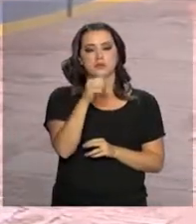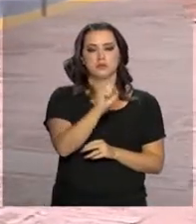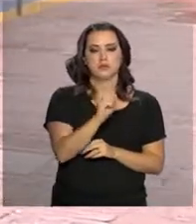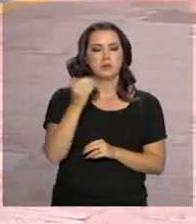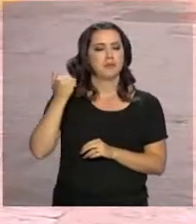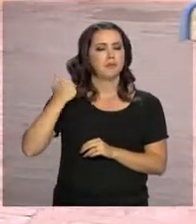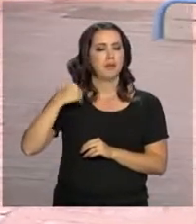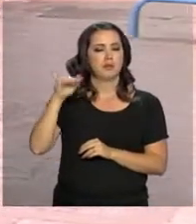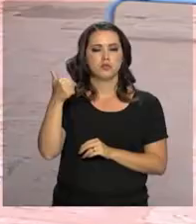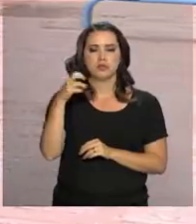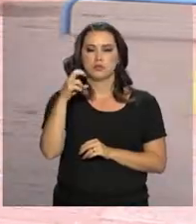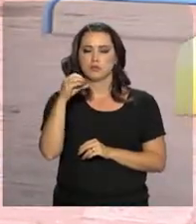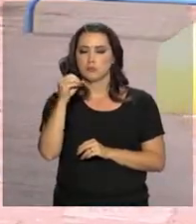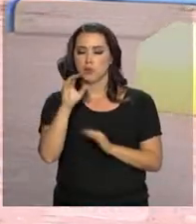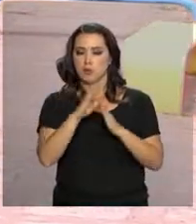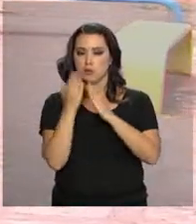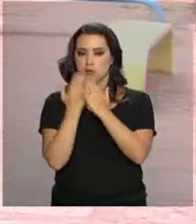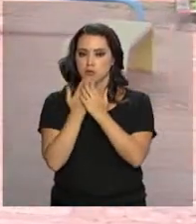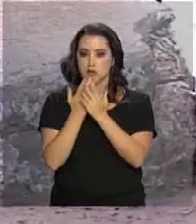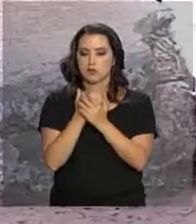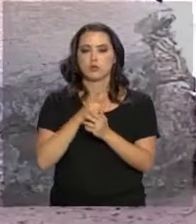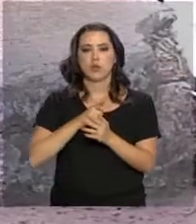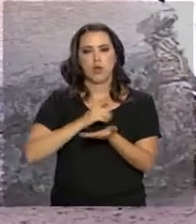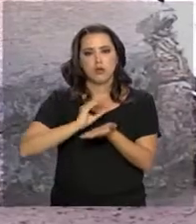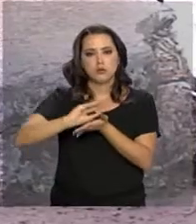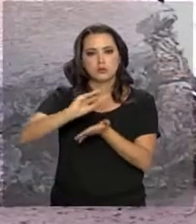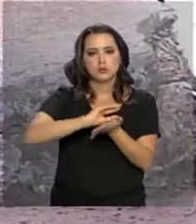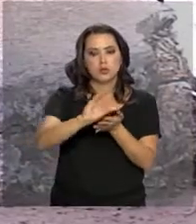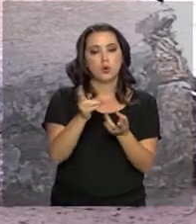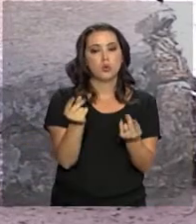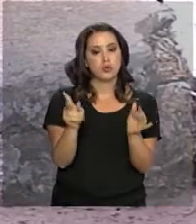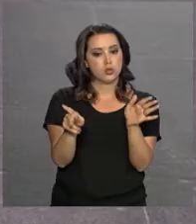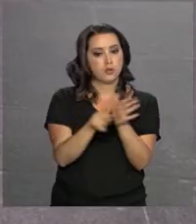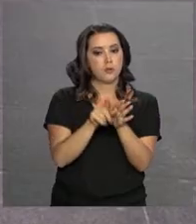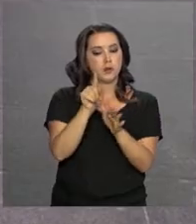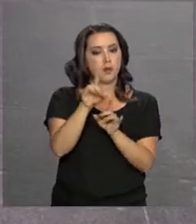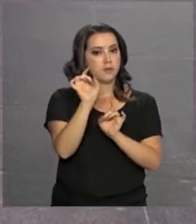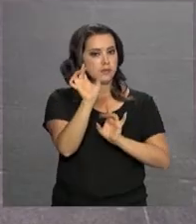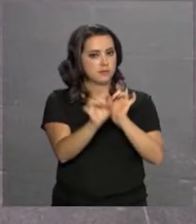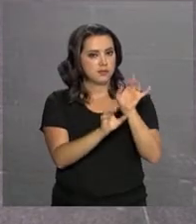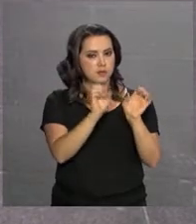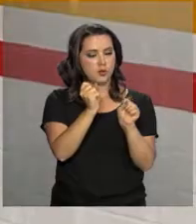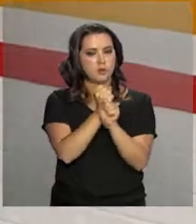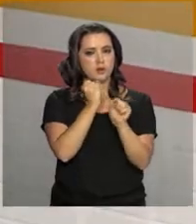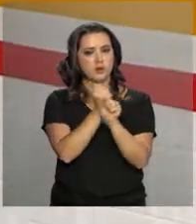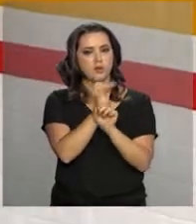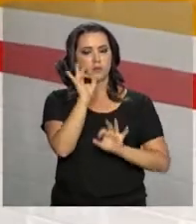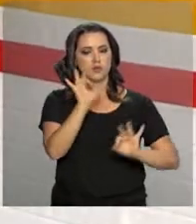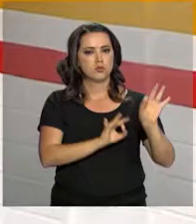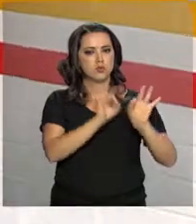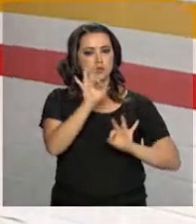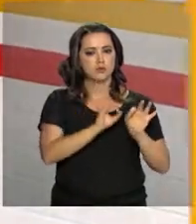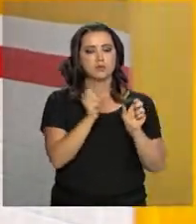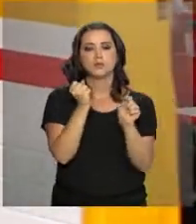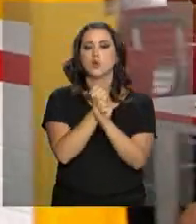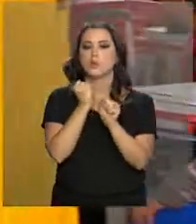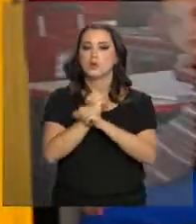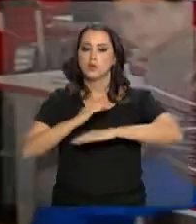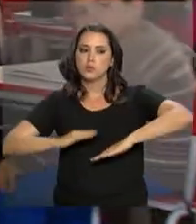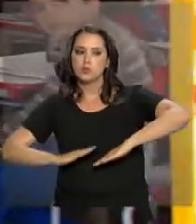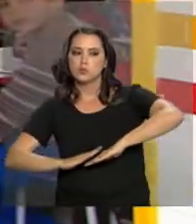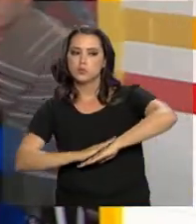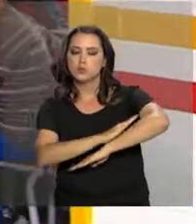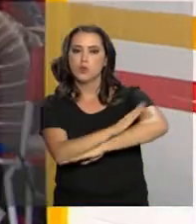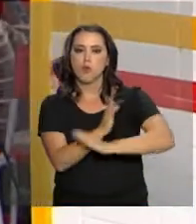de 1.500 escolas sejam contempladas. O recurso é voltado especialmente para obras de adaptação, como a construção de rampas